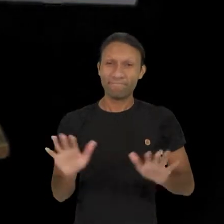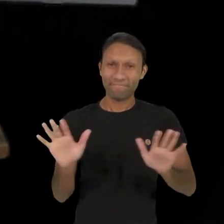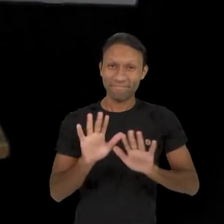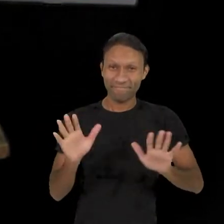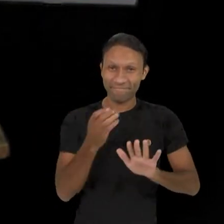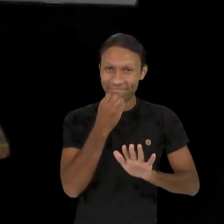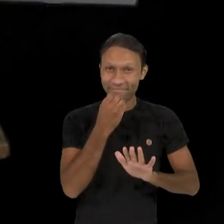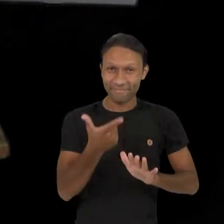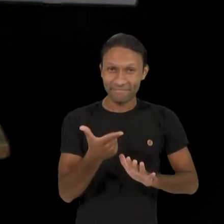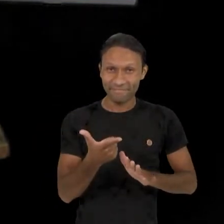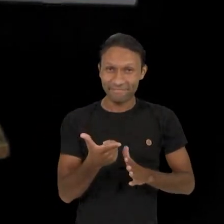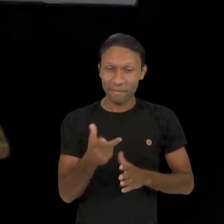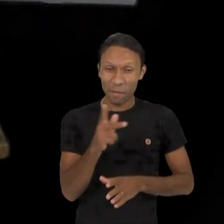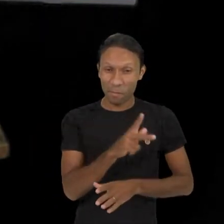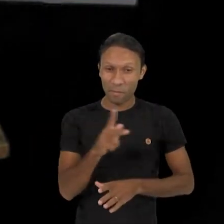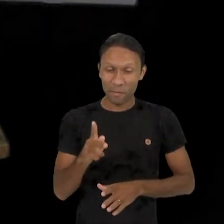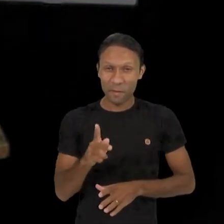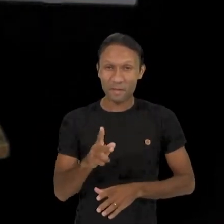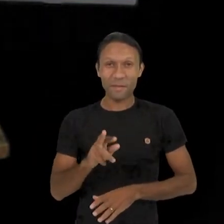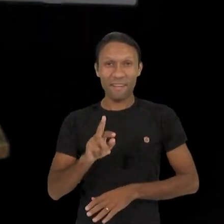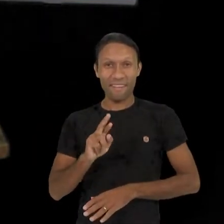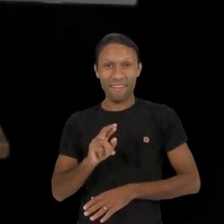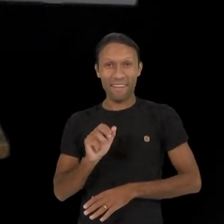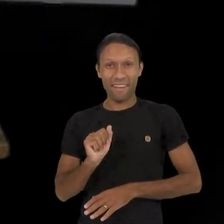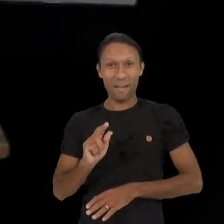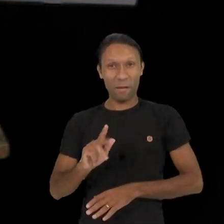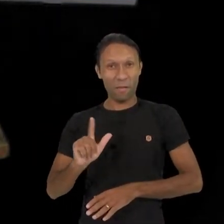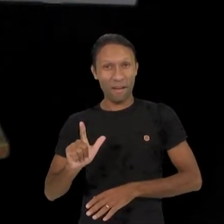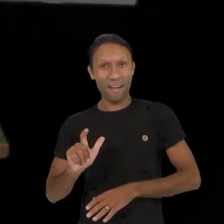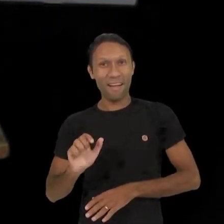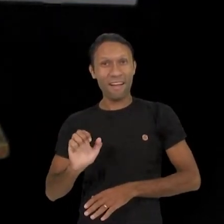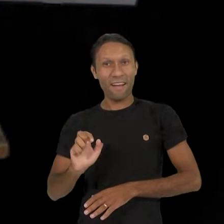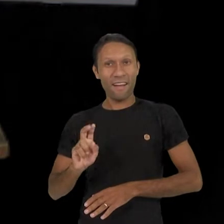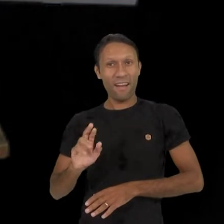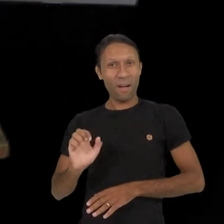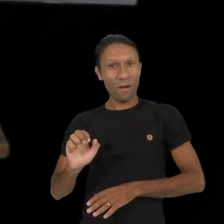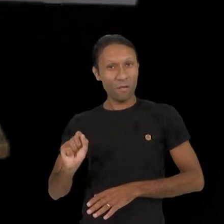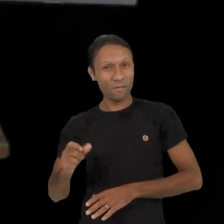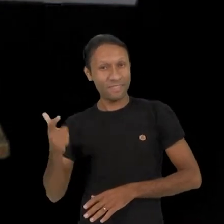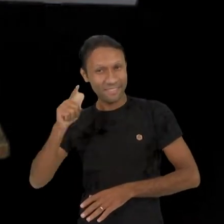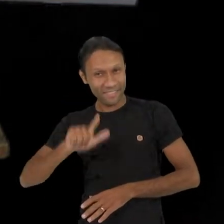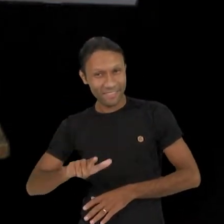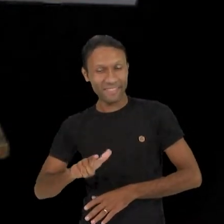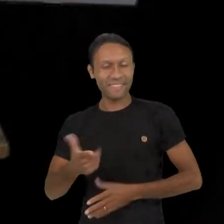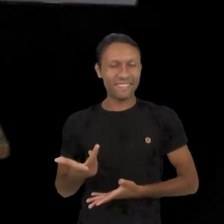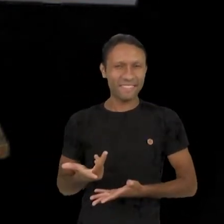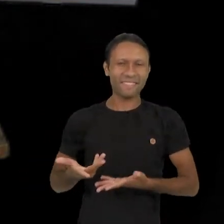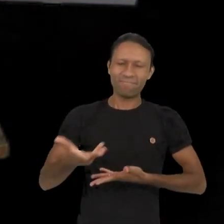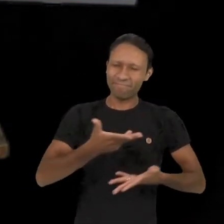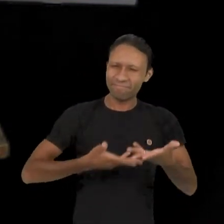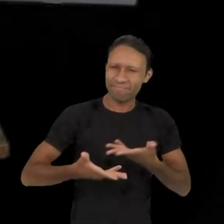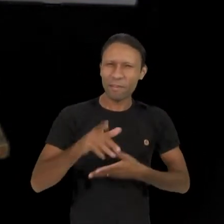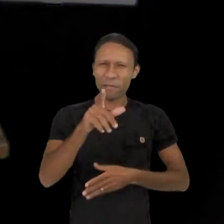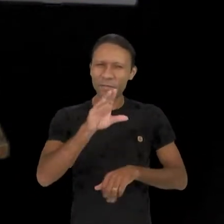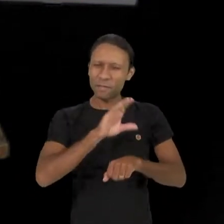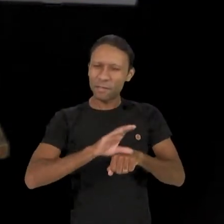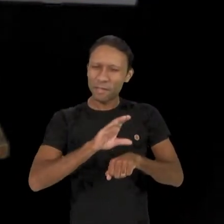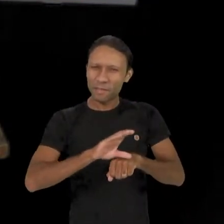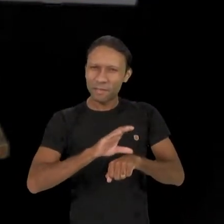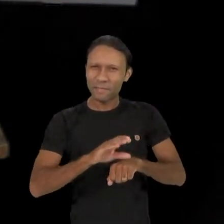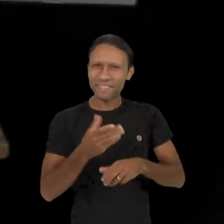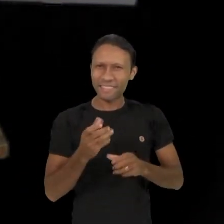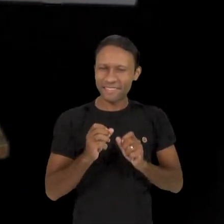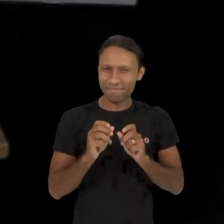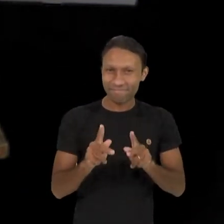Oi, gente. Professor Raul Alves, de Biologia, falando aqui com vocês. Para você do Cursinho Popular, Edilson